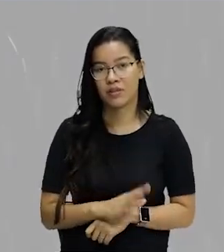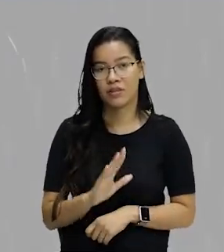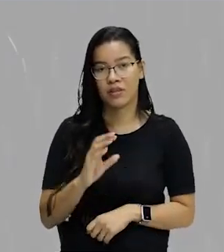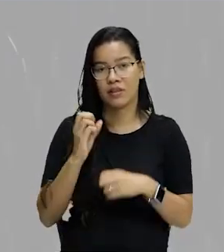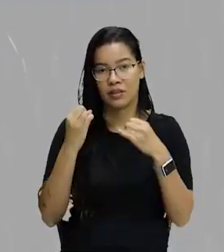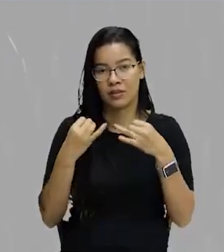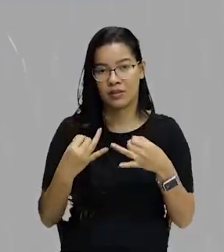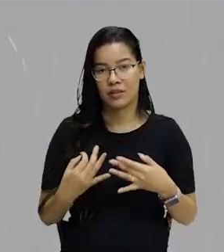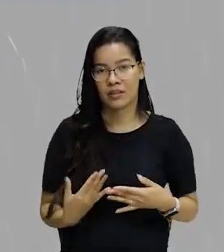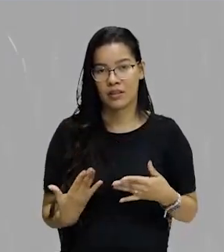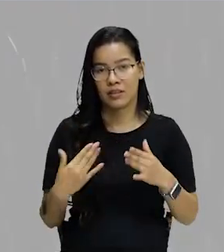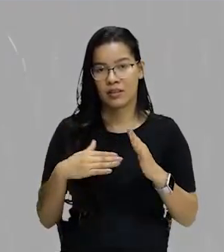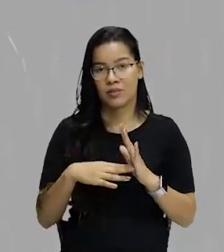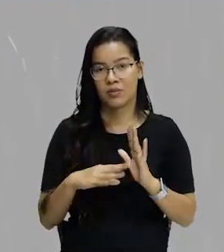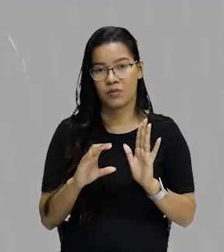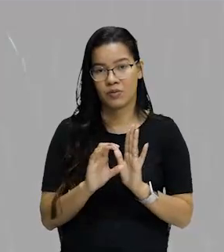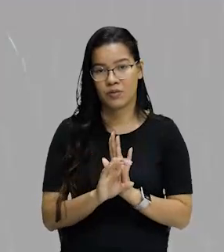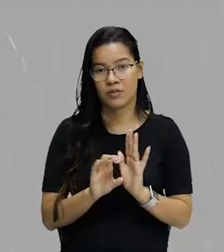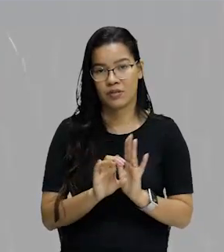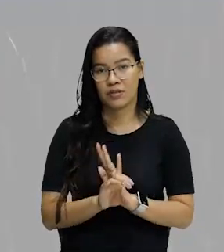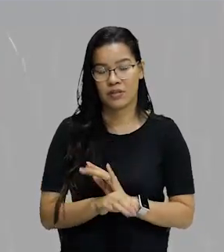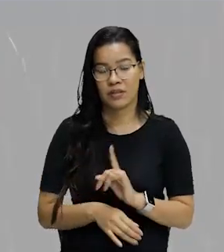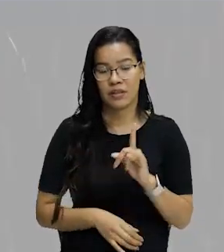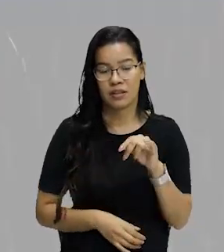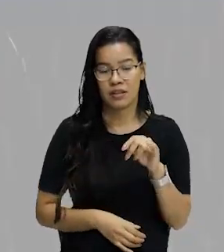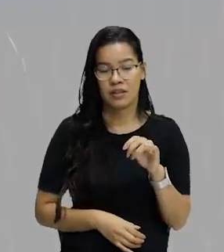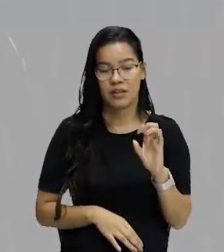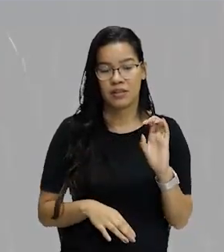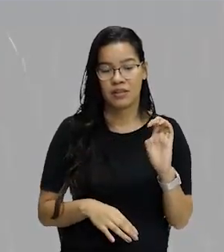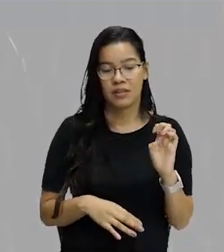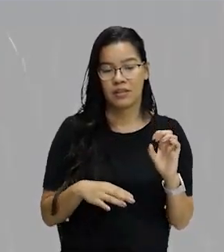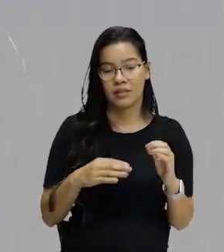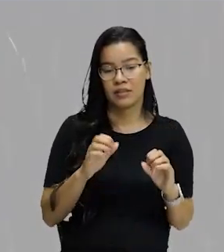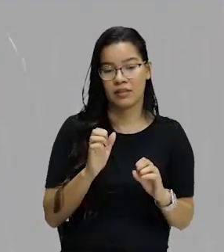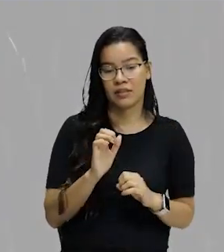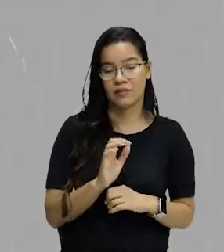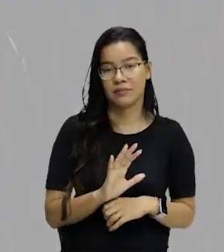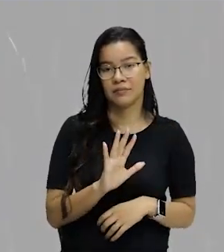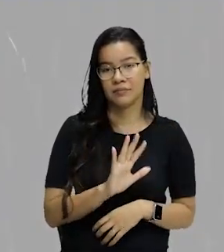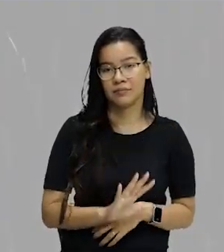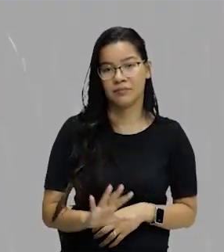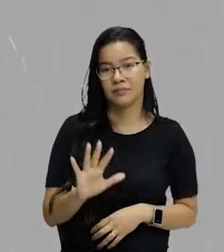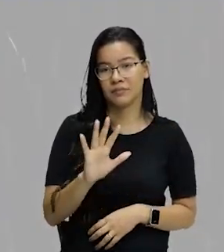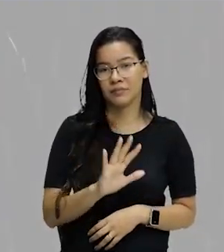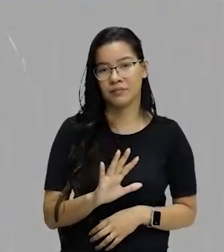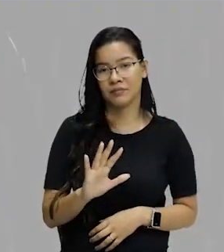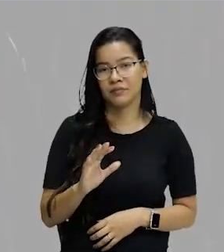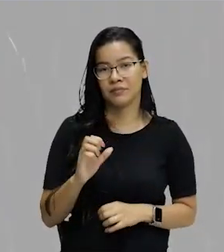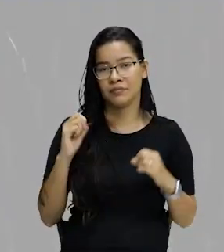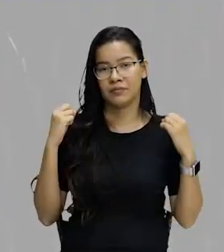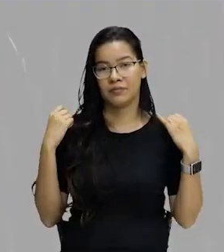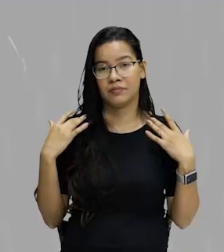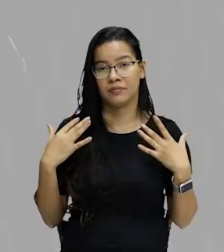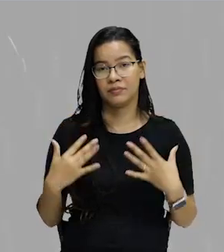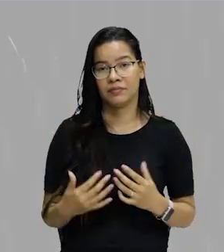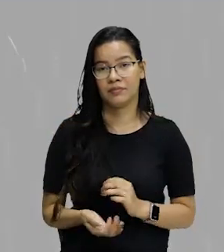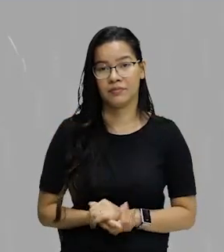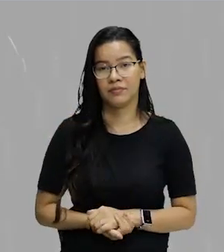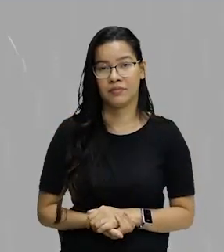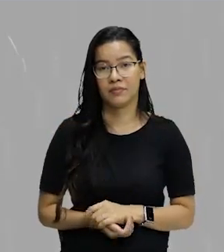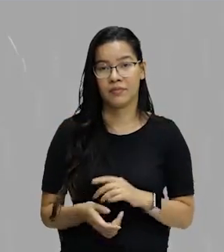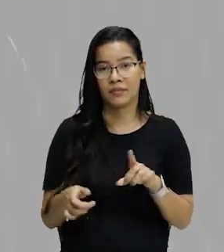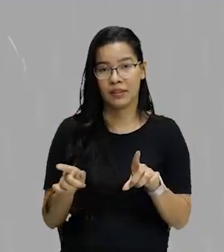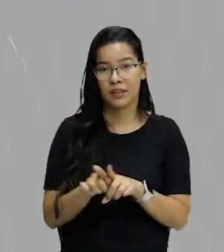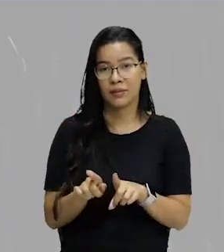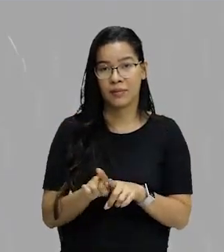no conceito para vocês. É a escalada que é praticada no ambiente natural e que